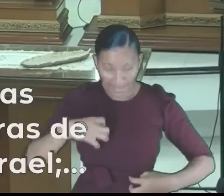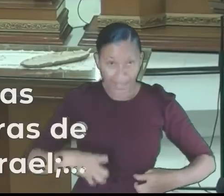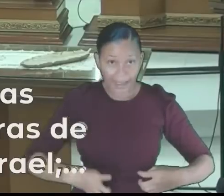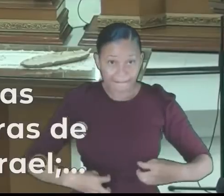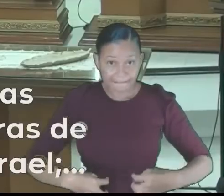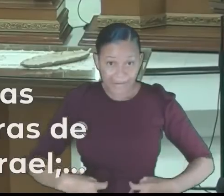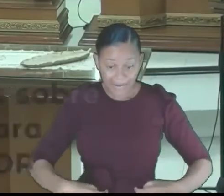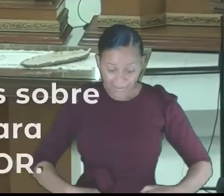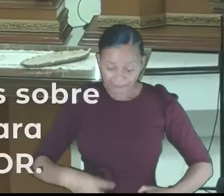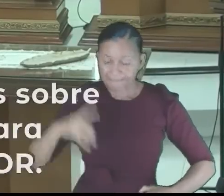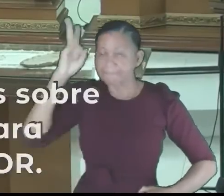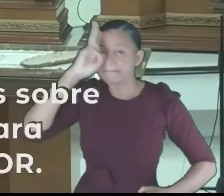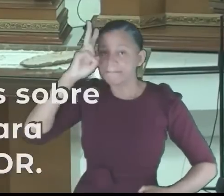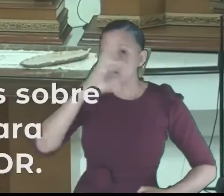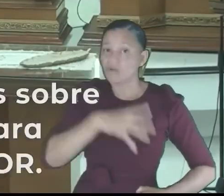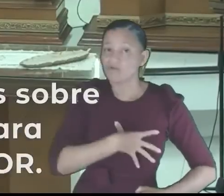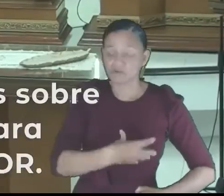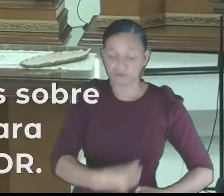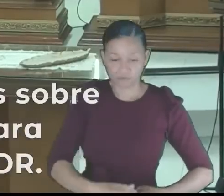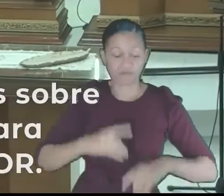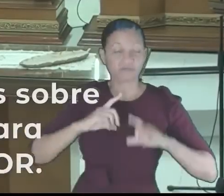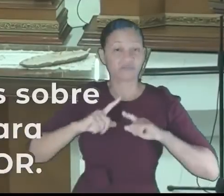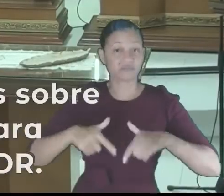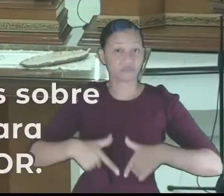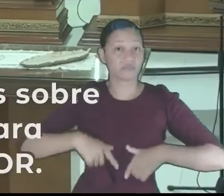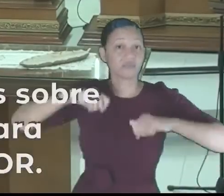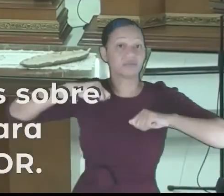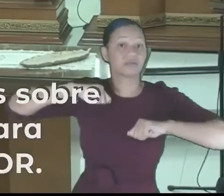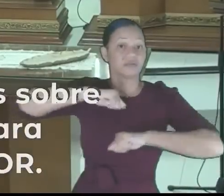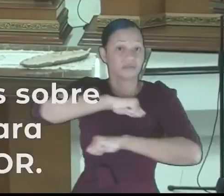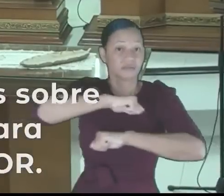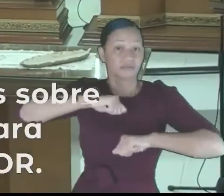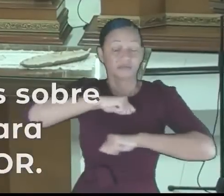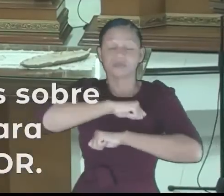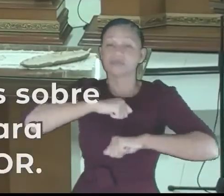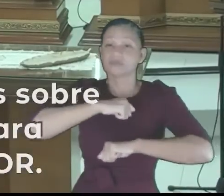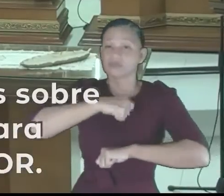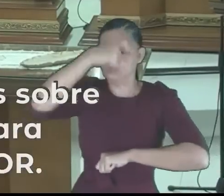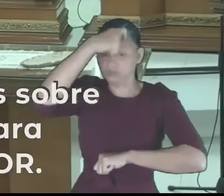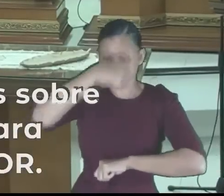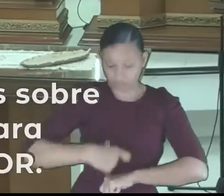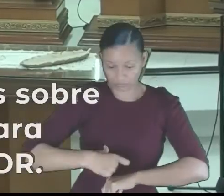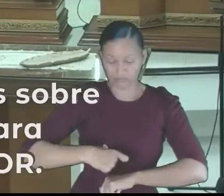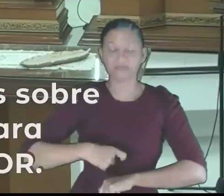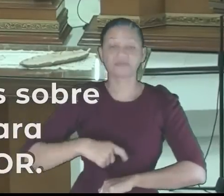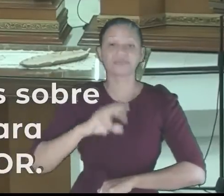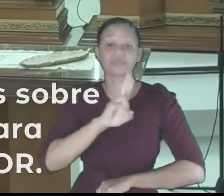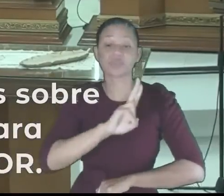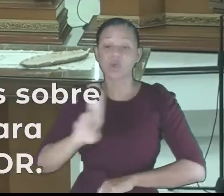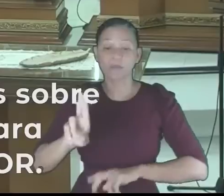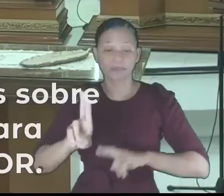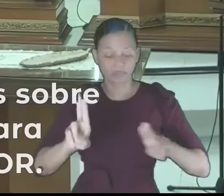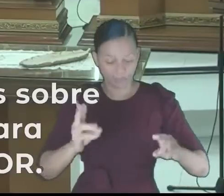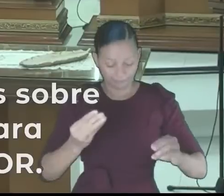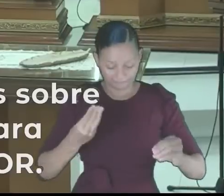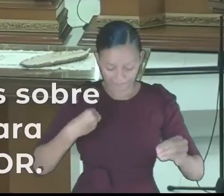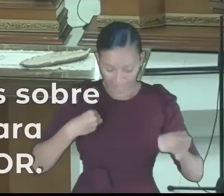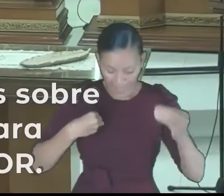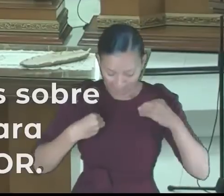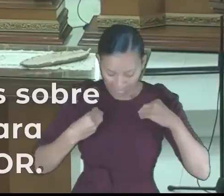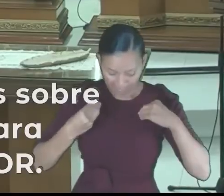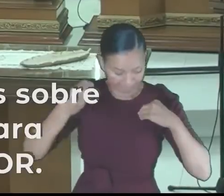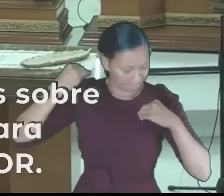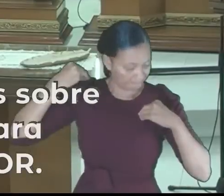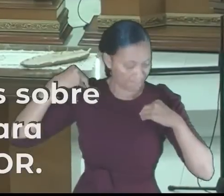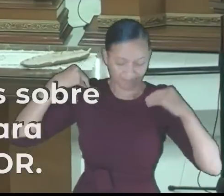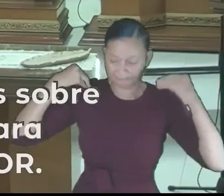filhos de Israel. E Arão levará os seus nomes sobre ambos os seus